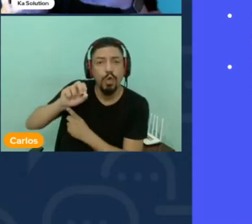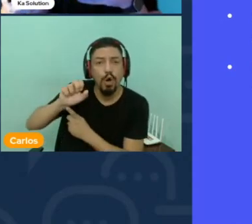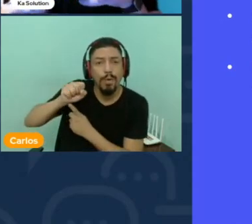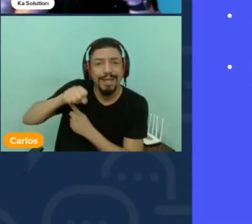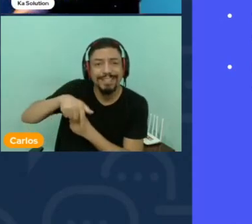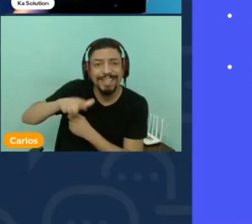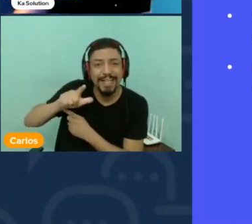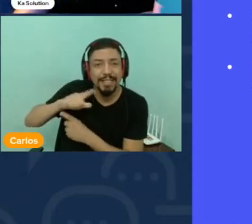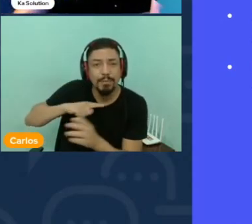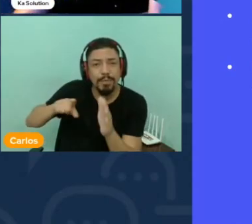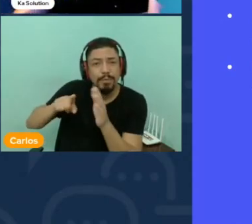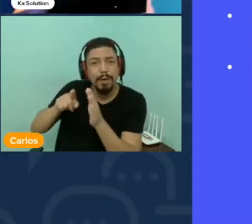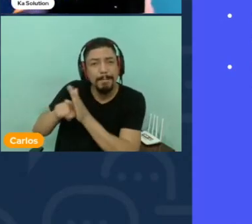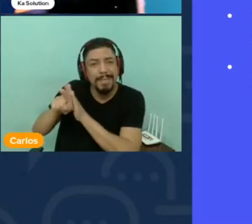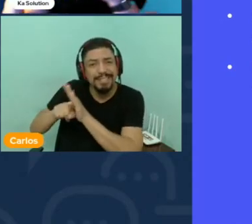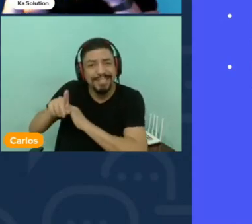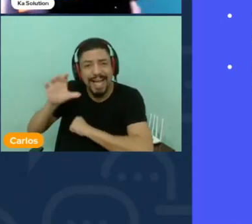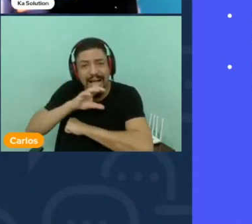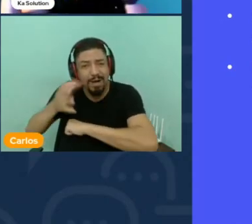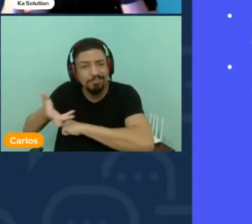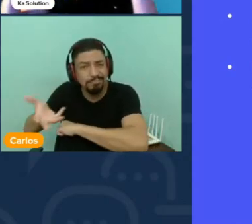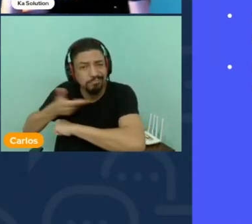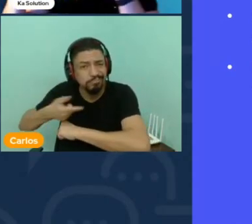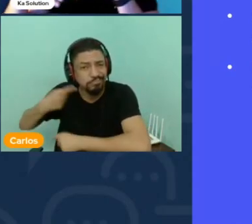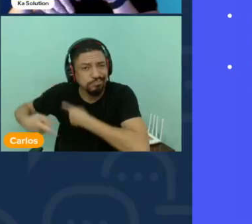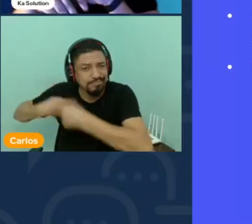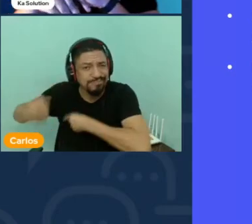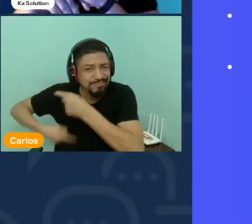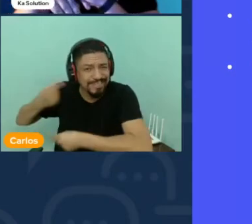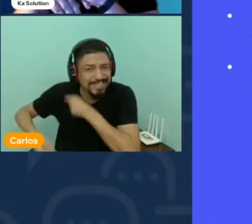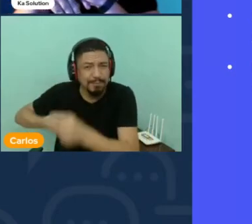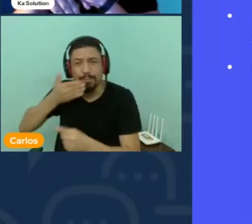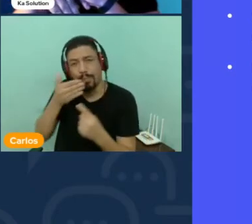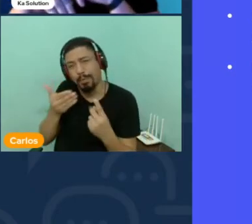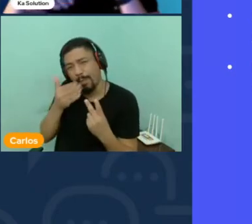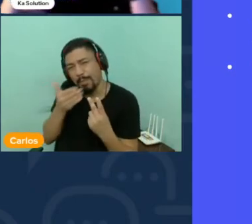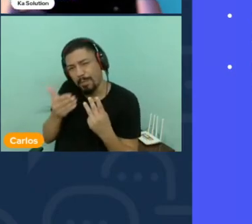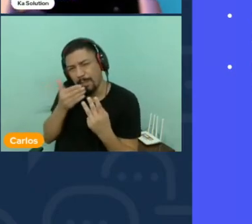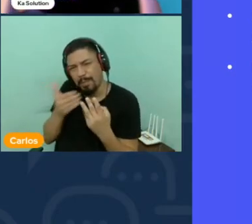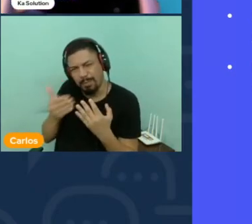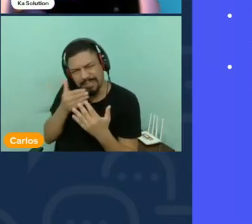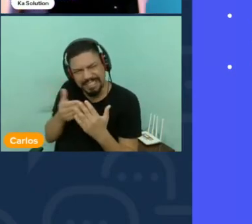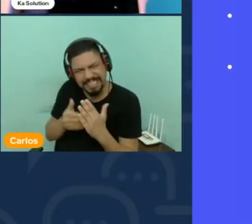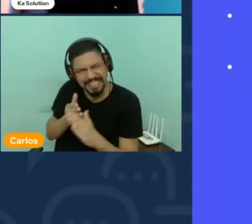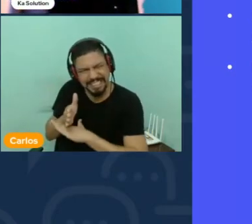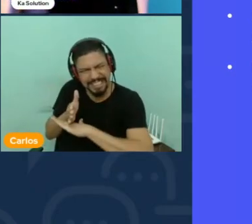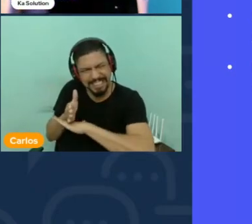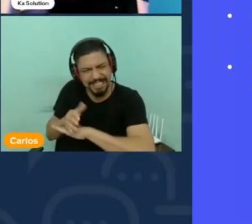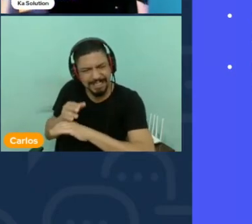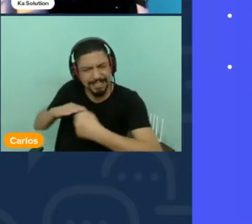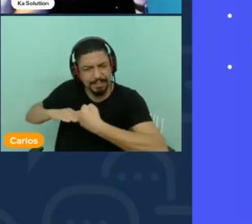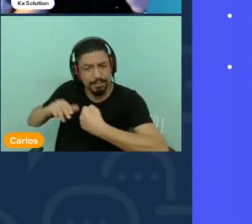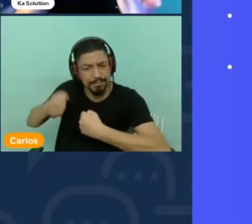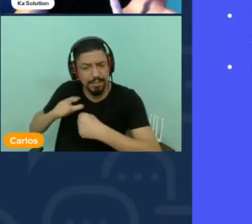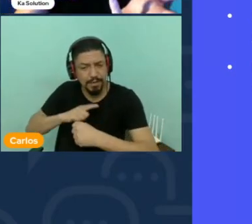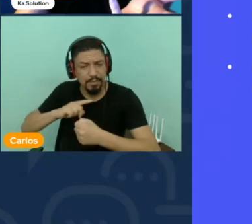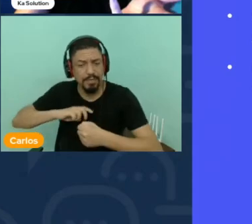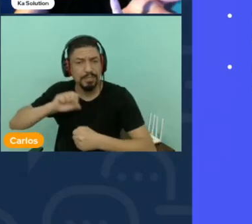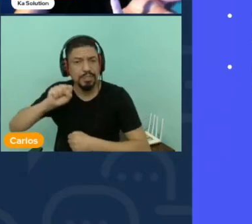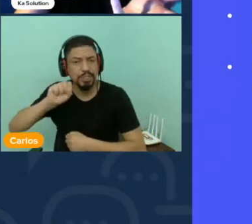por segundo. O meu banco de dados vai receber muitas solicitações por segundo. O meu banco de dados precisa ter um esquema